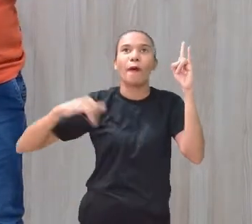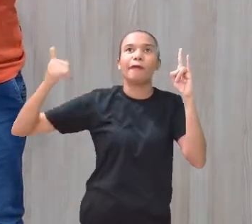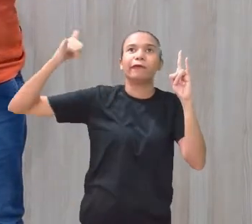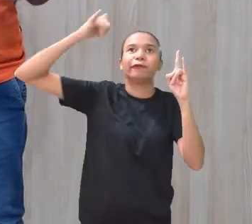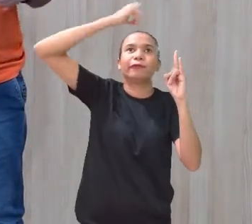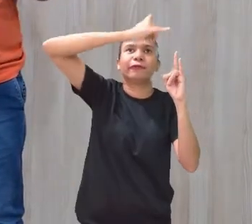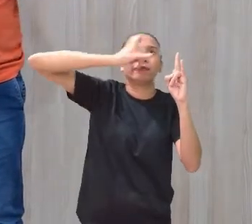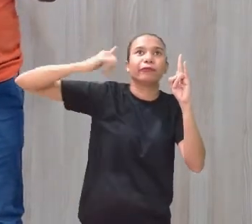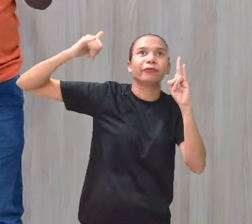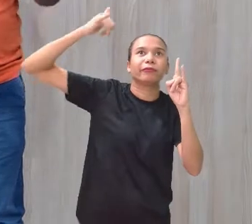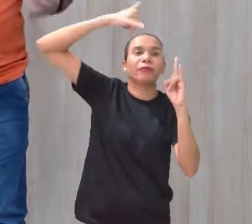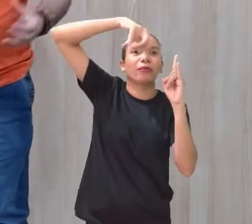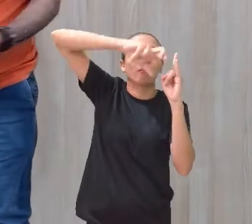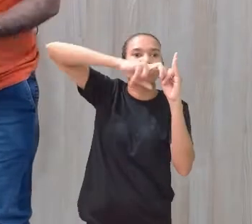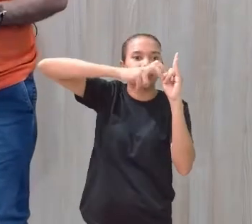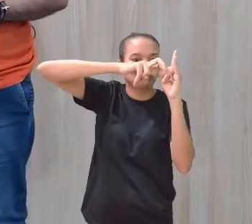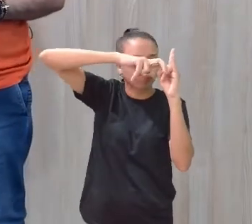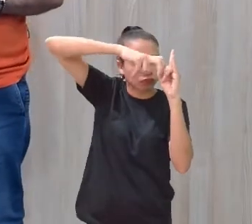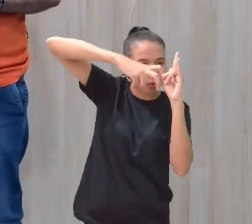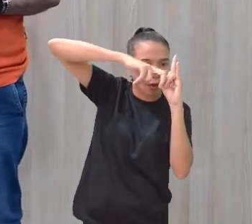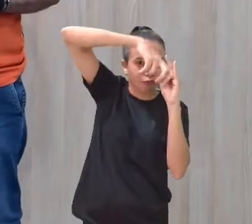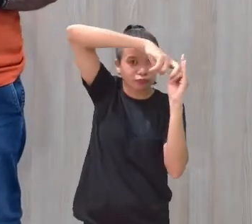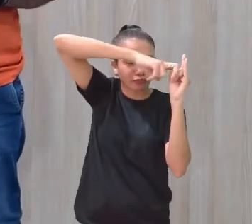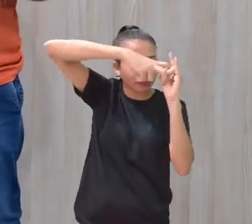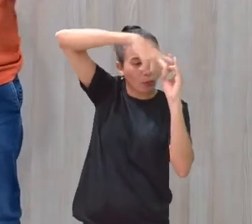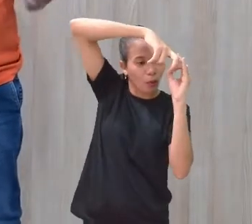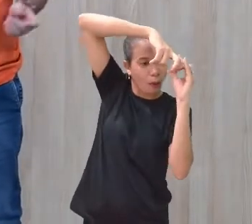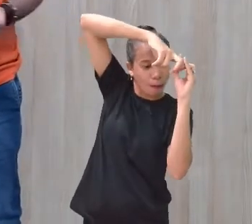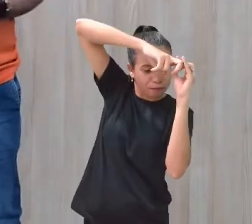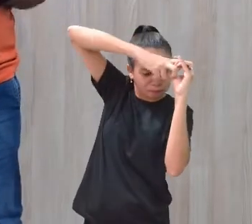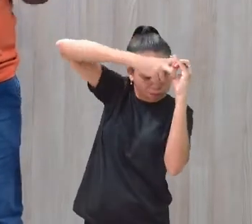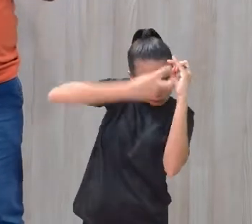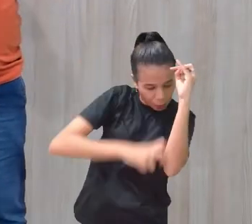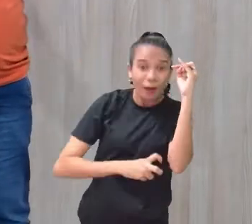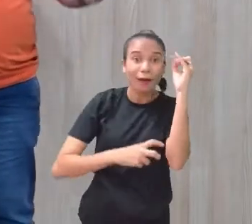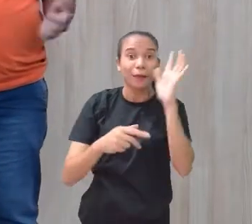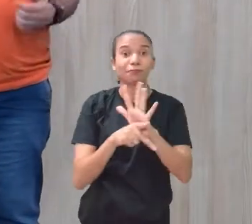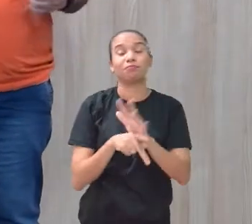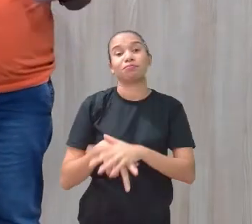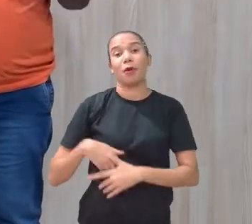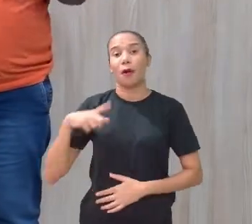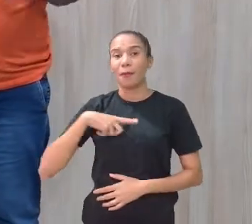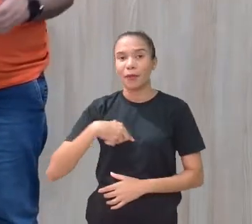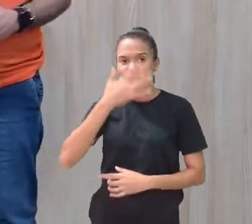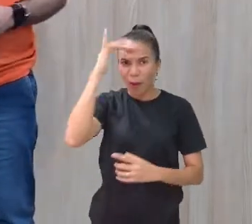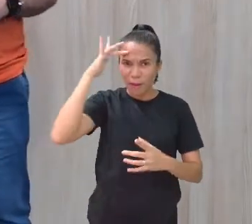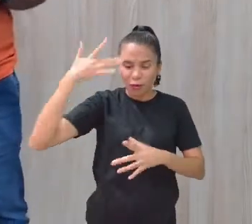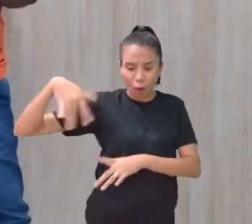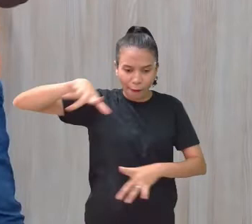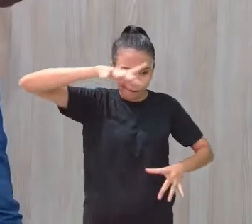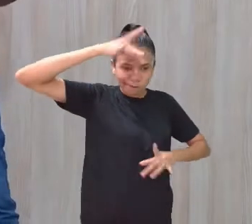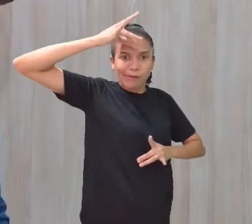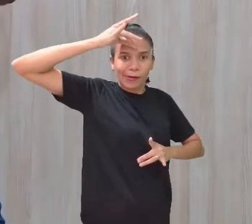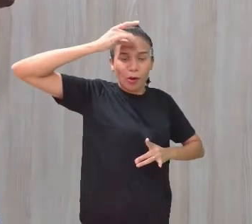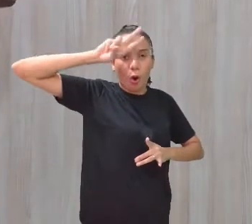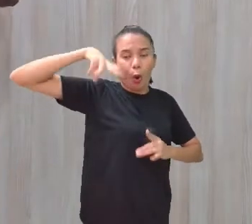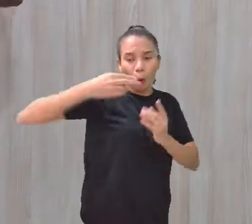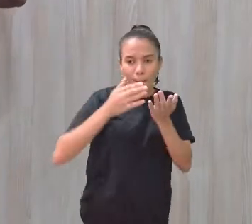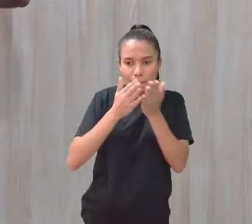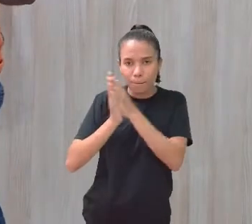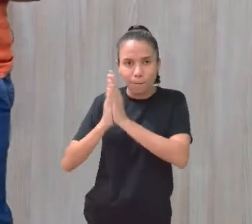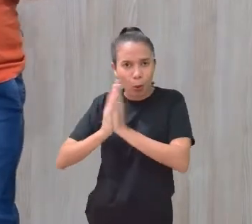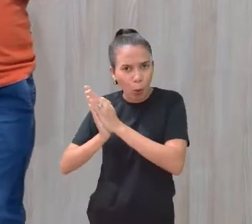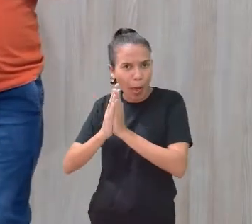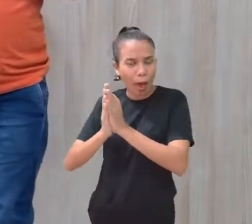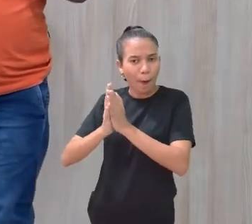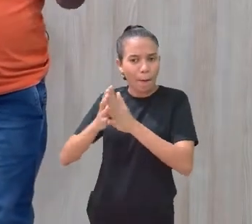algumas cenas um camarada fantasiado ali de gorila, né? Em outras eles usavam um boneco, né?